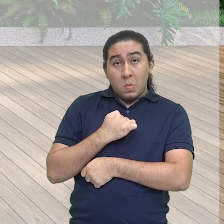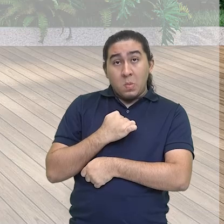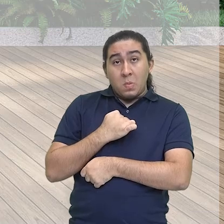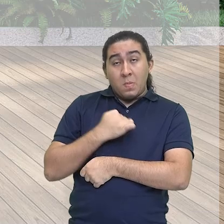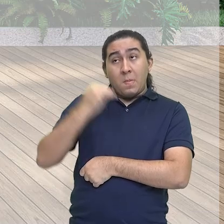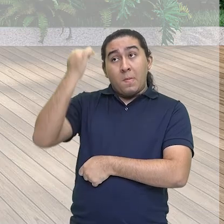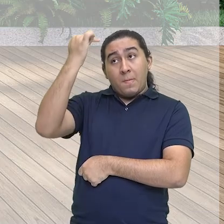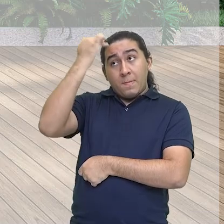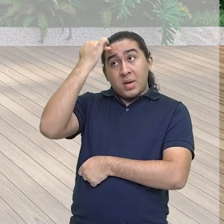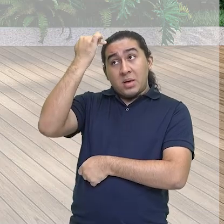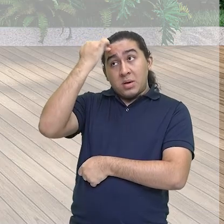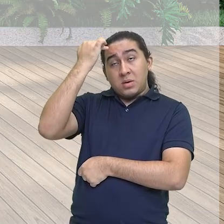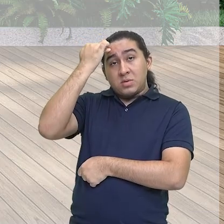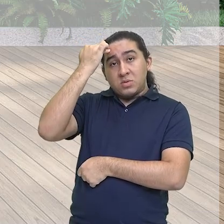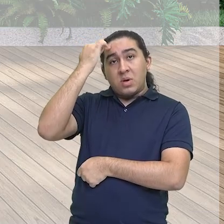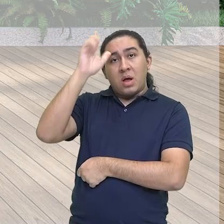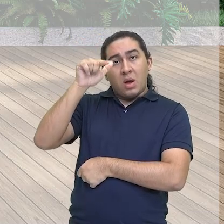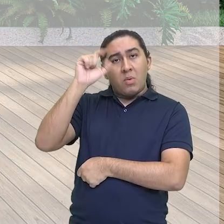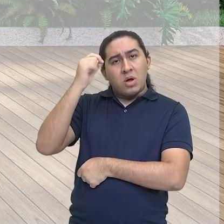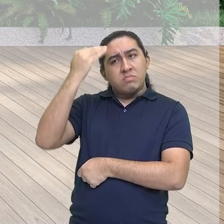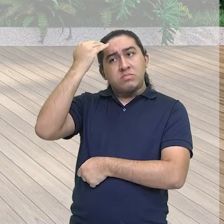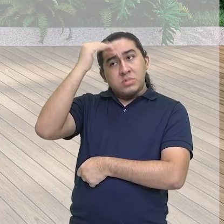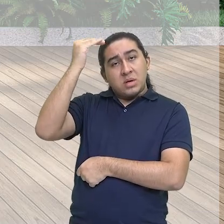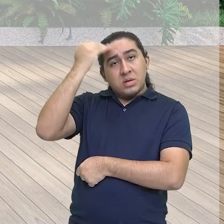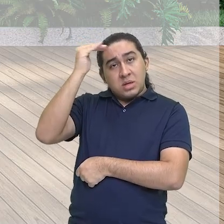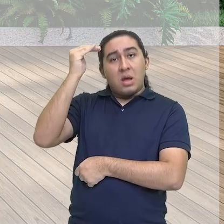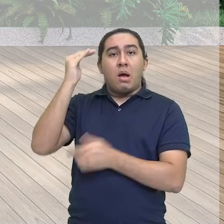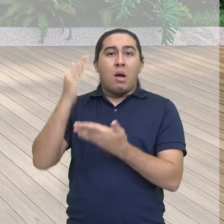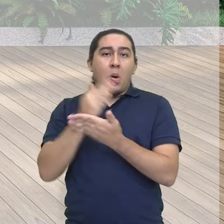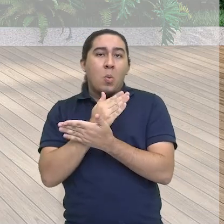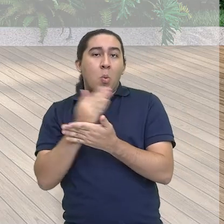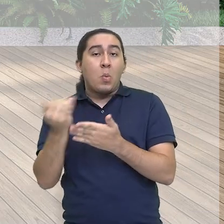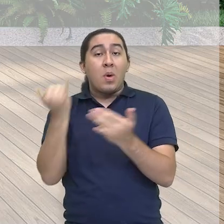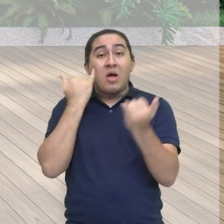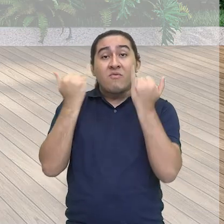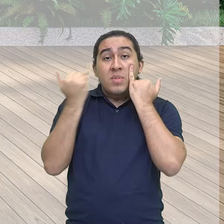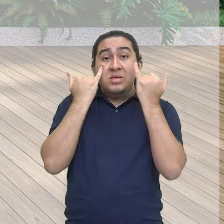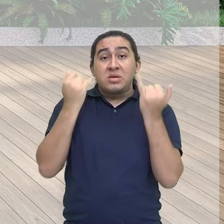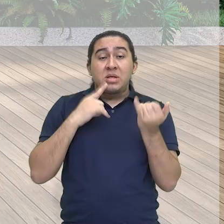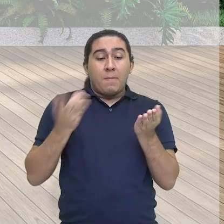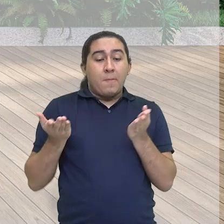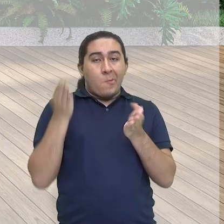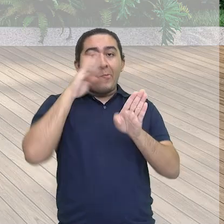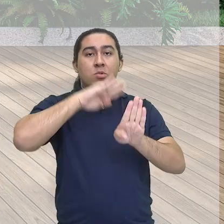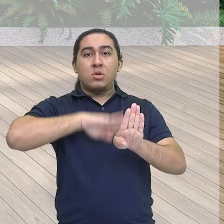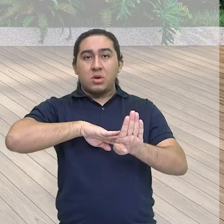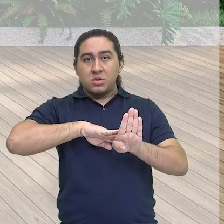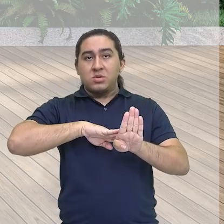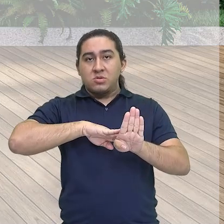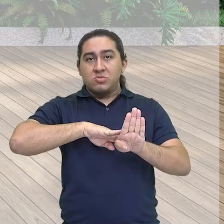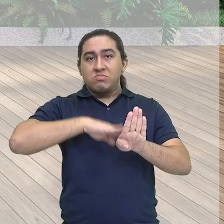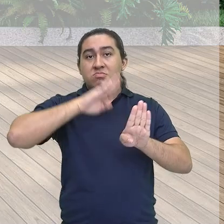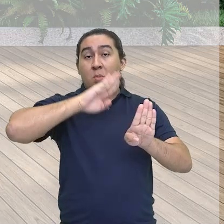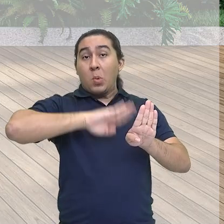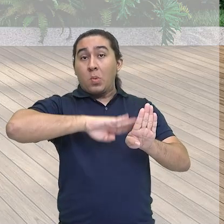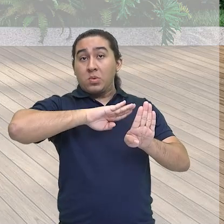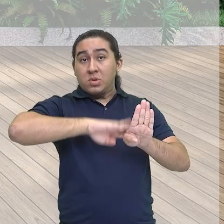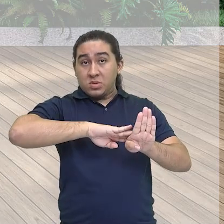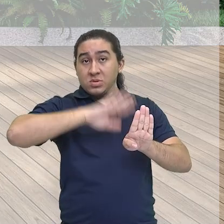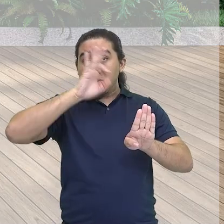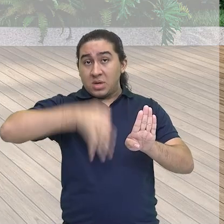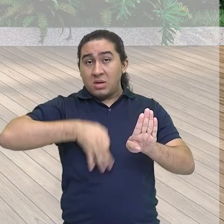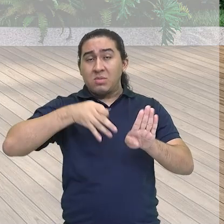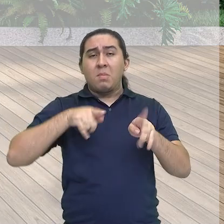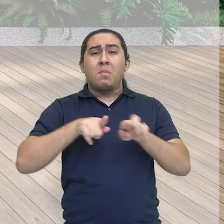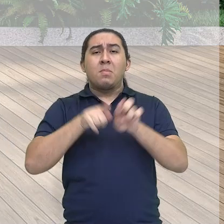estou fazendo inferência de algo que está subentendido, está implícito. E